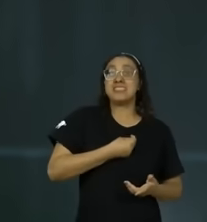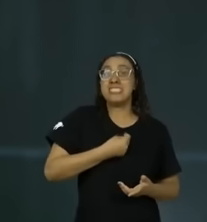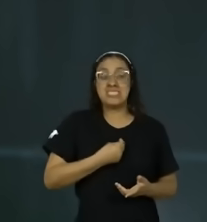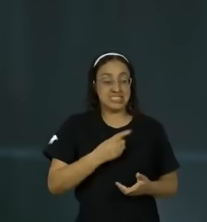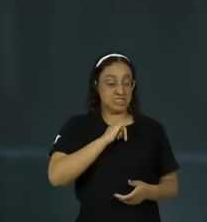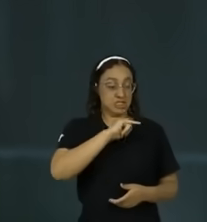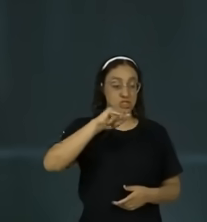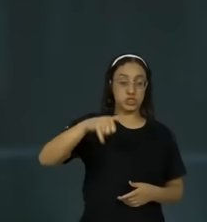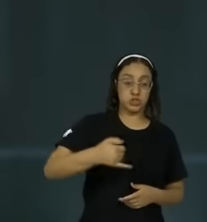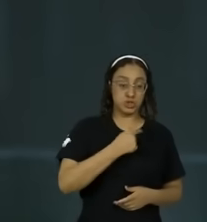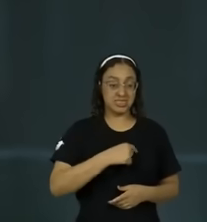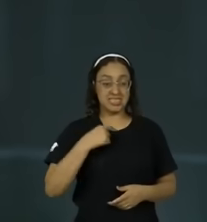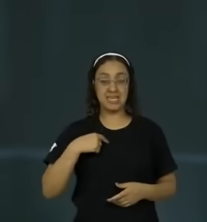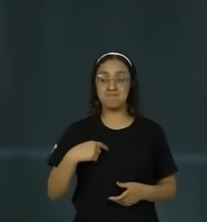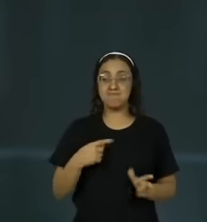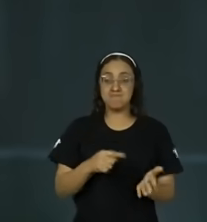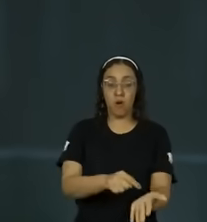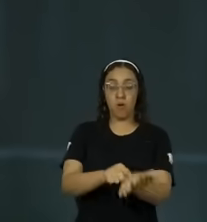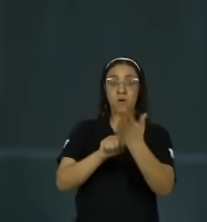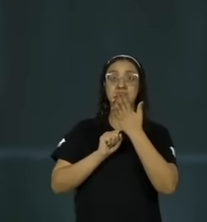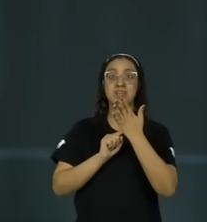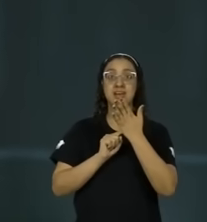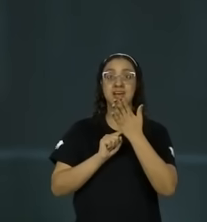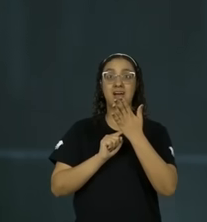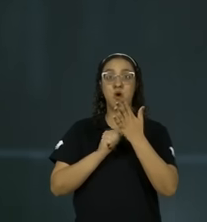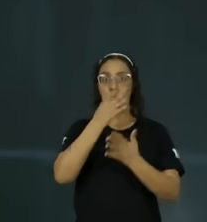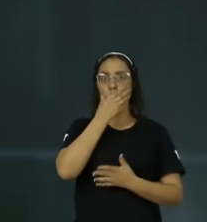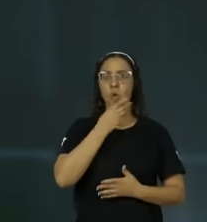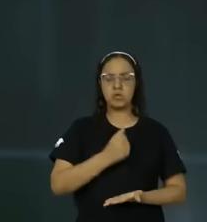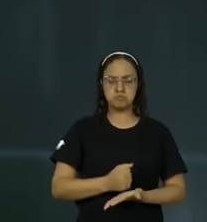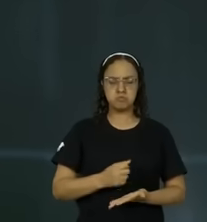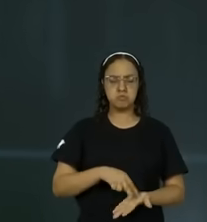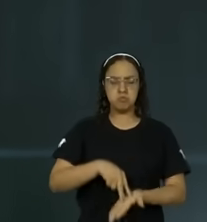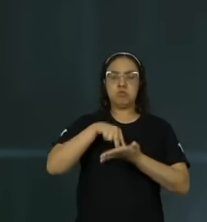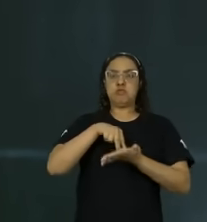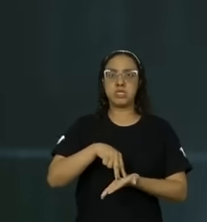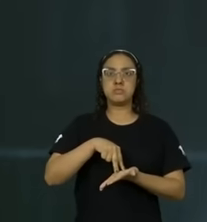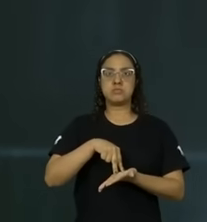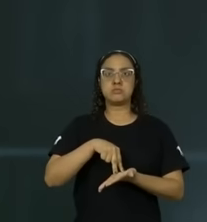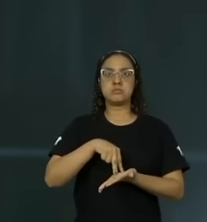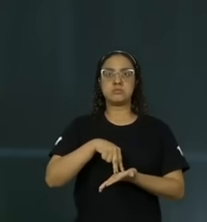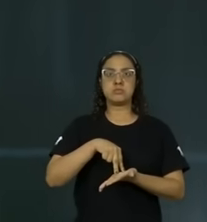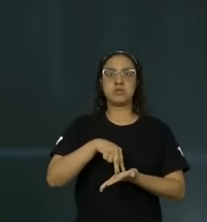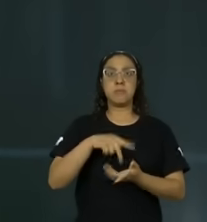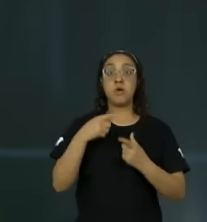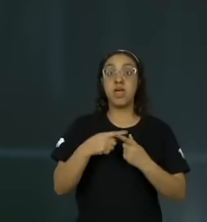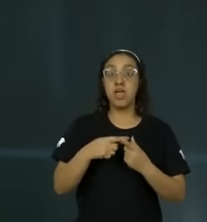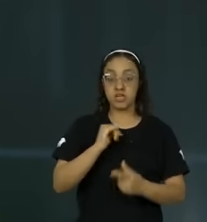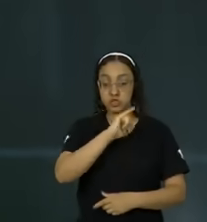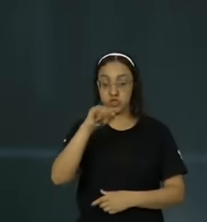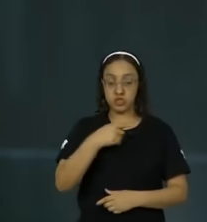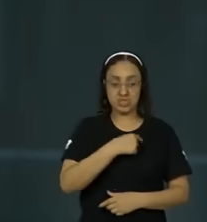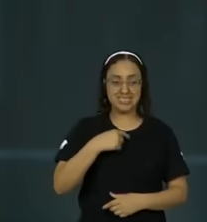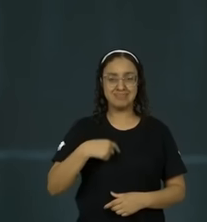nós, para mim, reflete resiliência. Um camarada que passou pelas piores perdas que alguém pode passar, traído dentro da